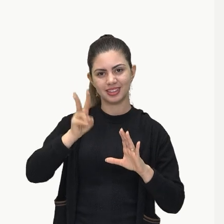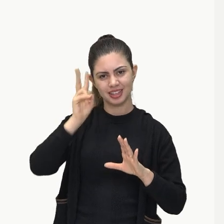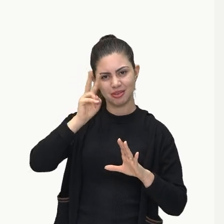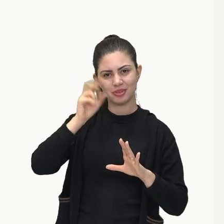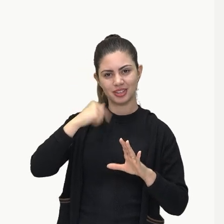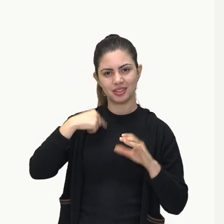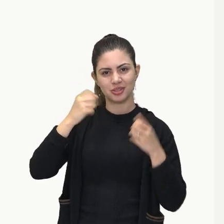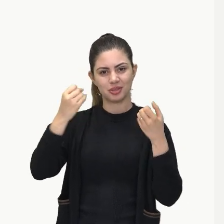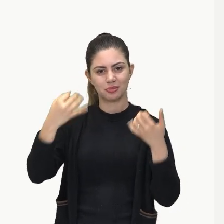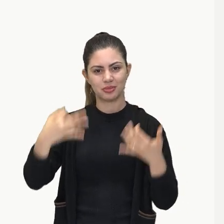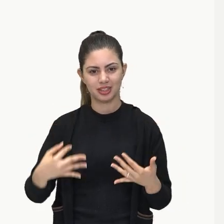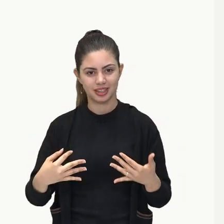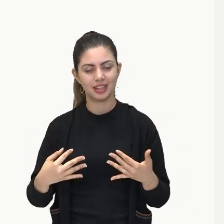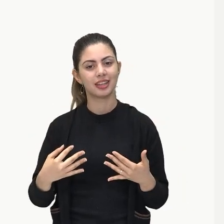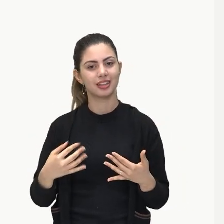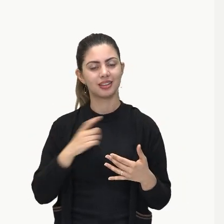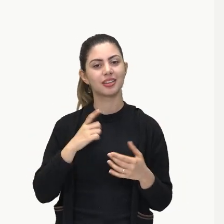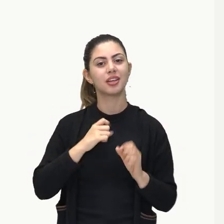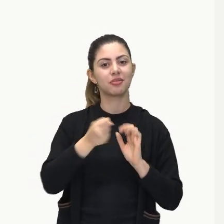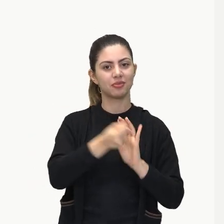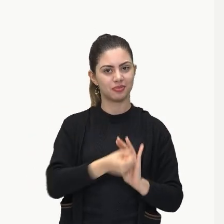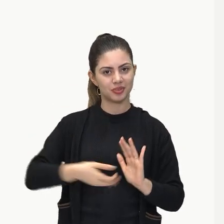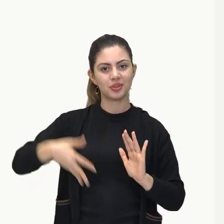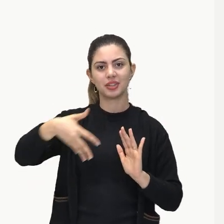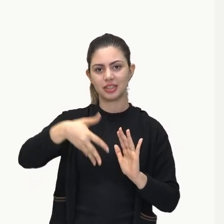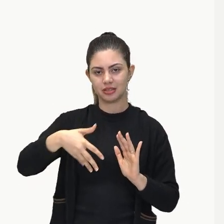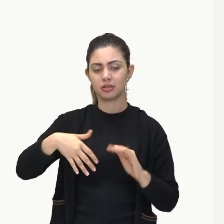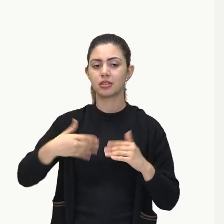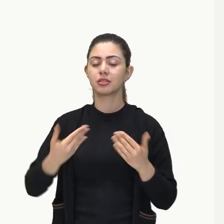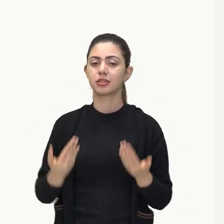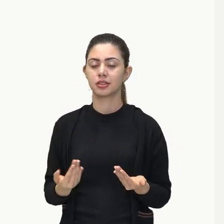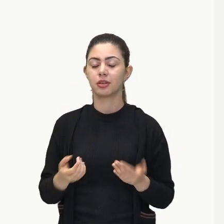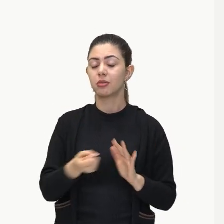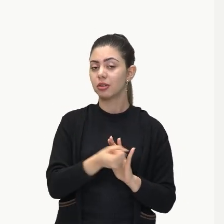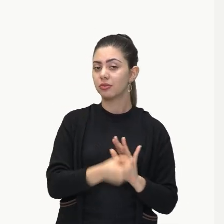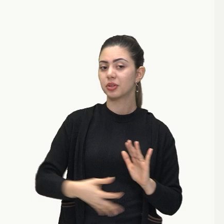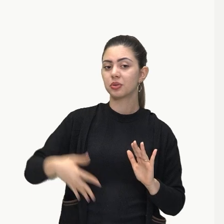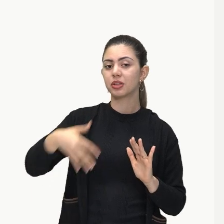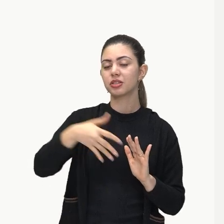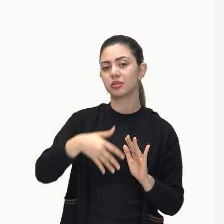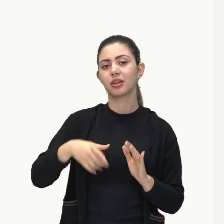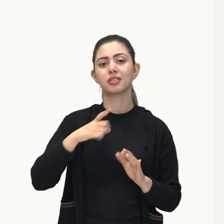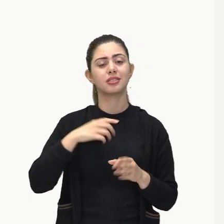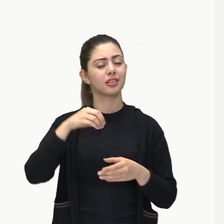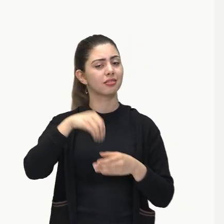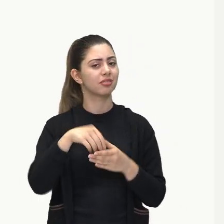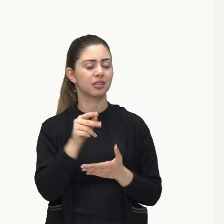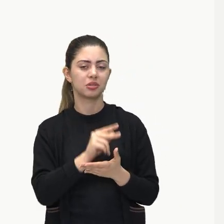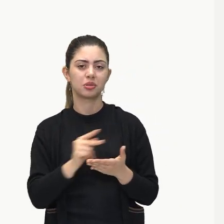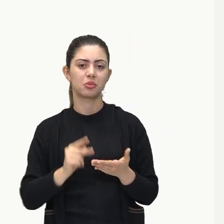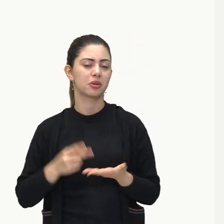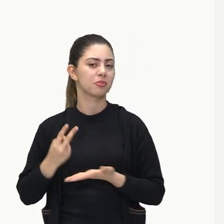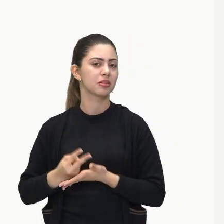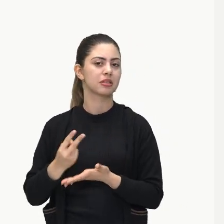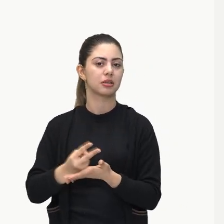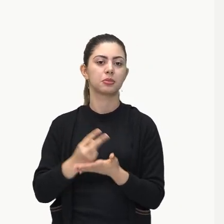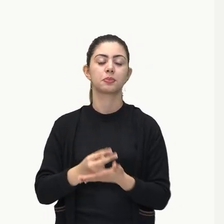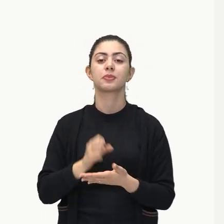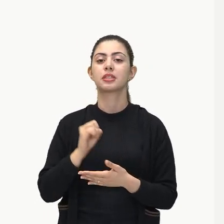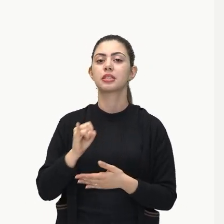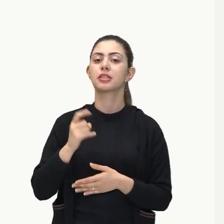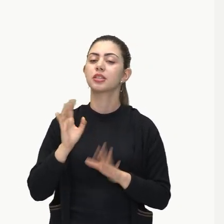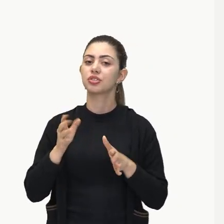de figuras de linguagem. E a gente não perde essa ideia de figuras de linguagem porque ela está aqui o tempo todo. Se eu já falei